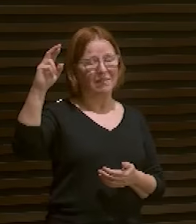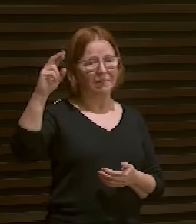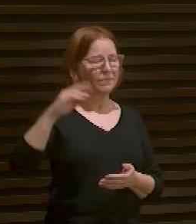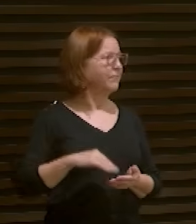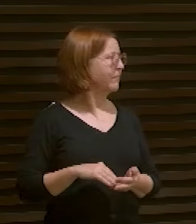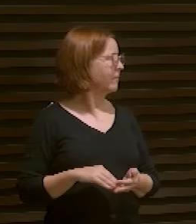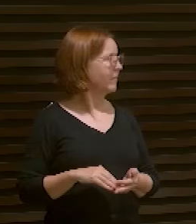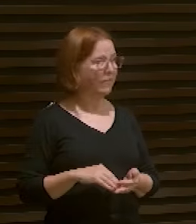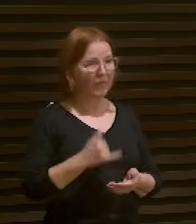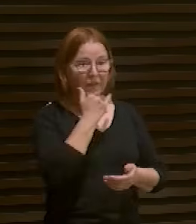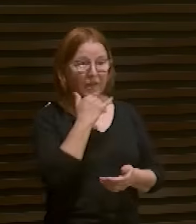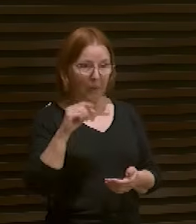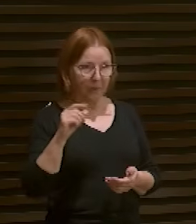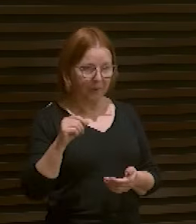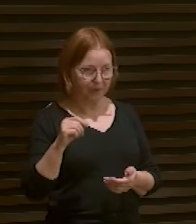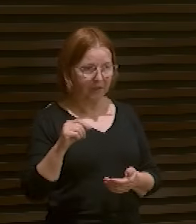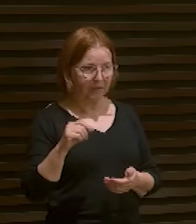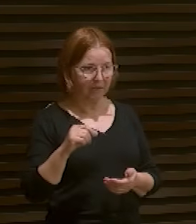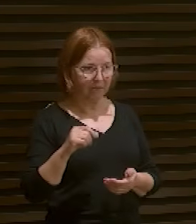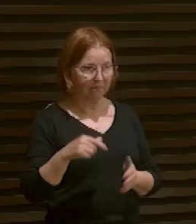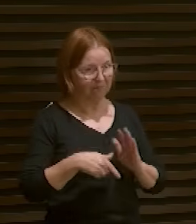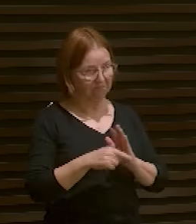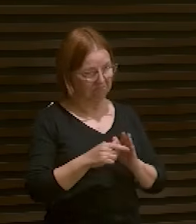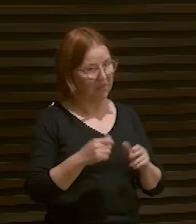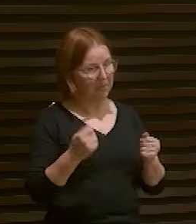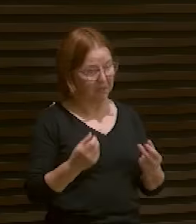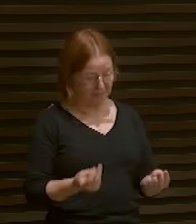sabe que perdão, antes de mais nada, é um ato de humilhação, né?